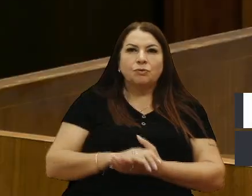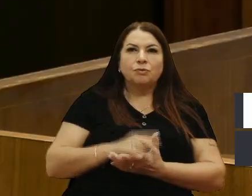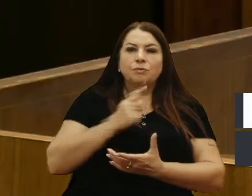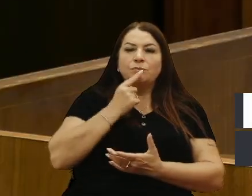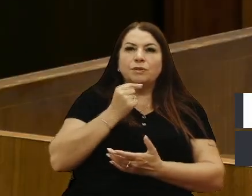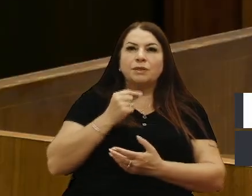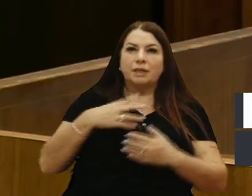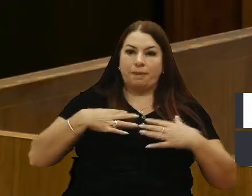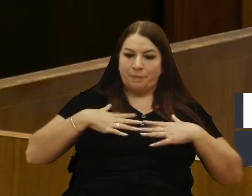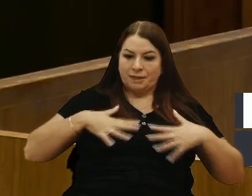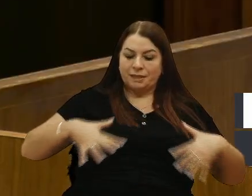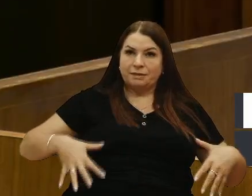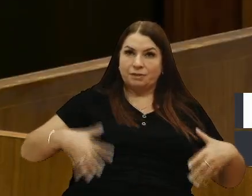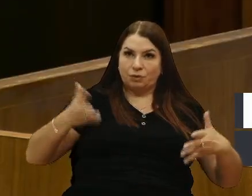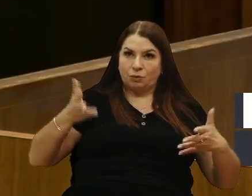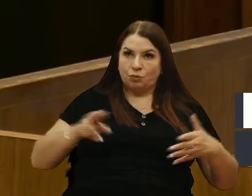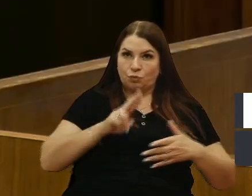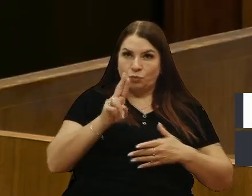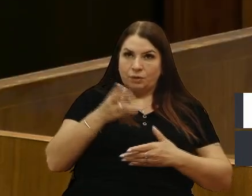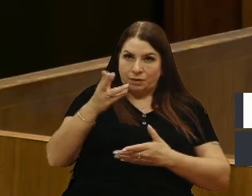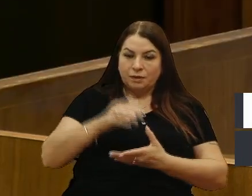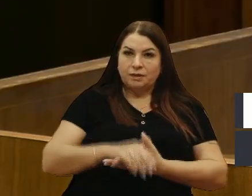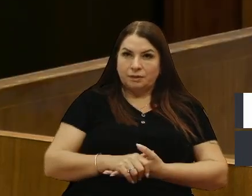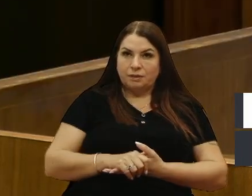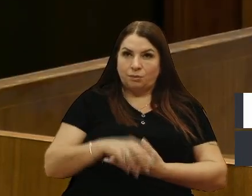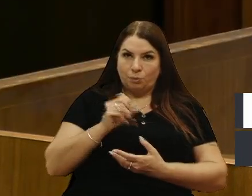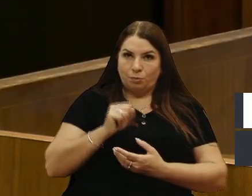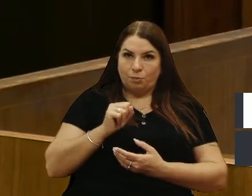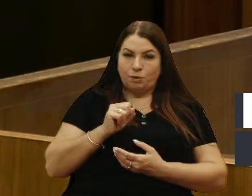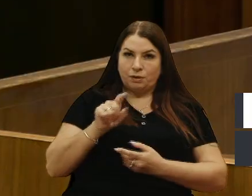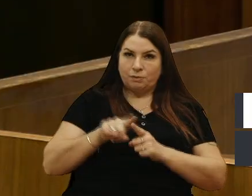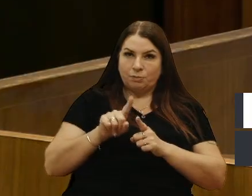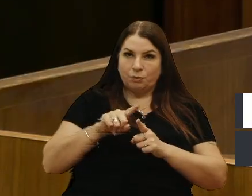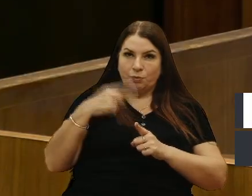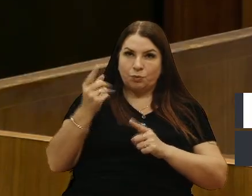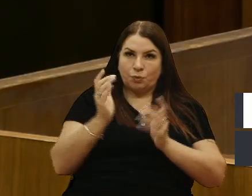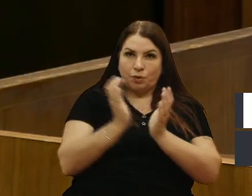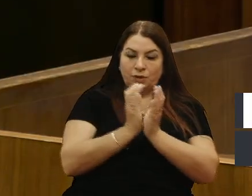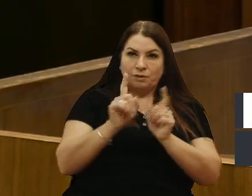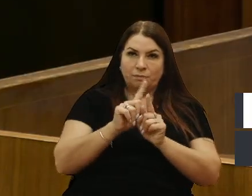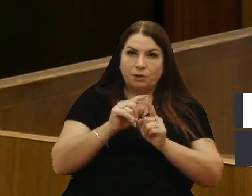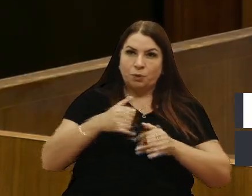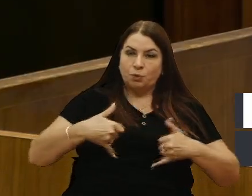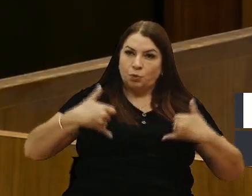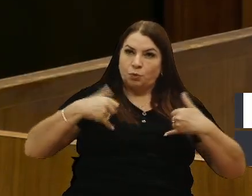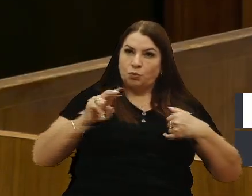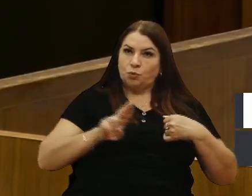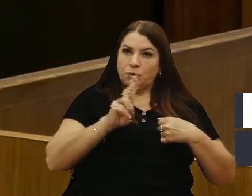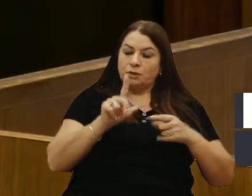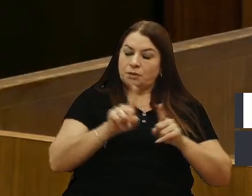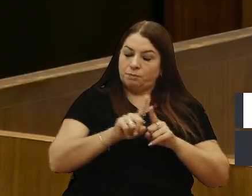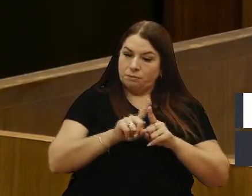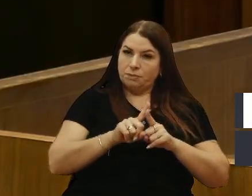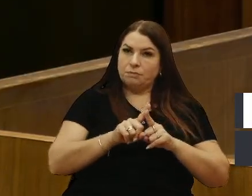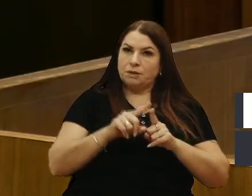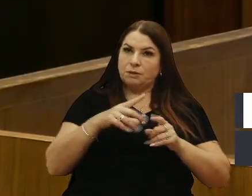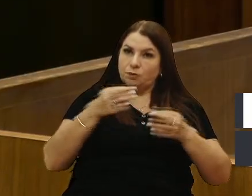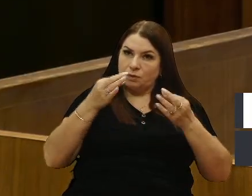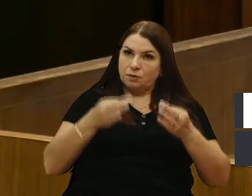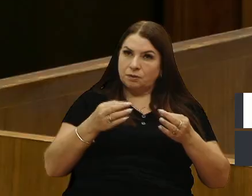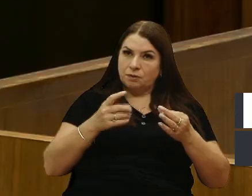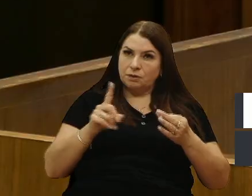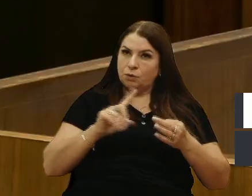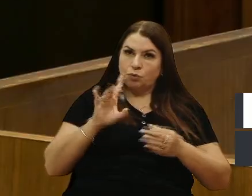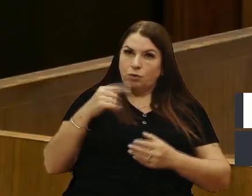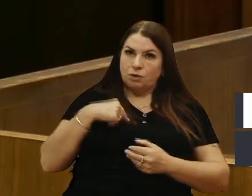aquela camiseta que ele usa hoje, ele pode providenciar para outros colegas. Eu terei orgulho de usar também. E tenho certeza que não